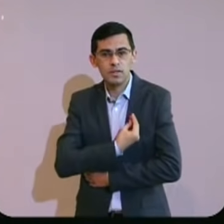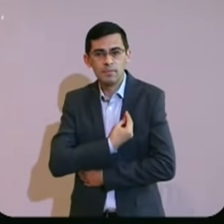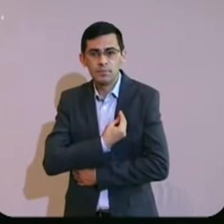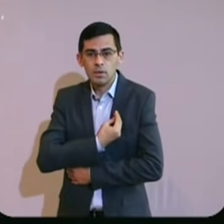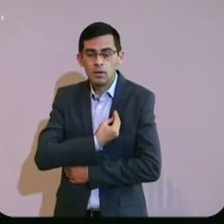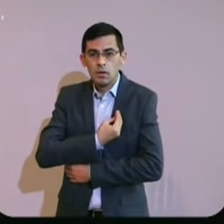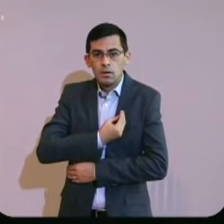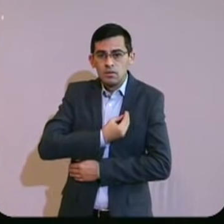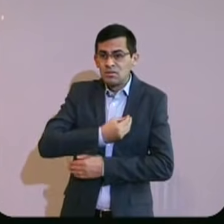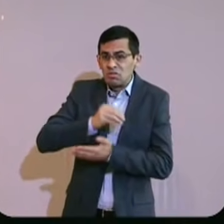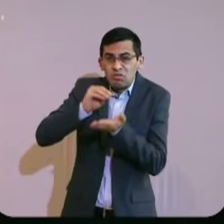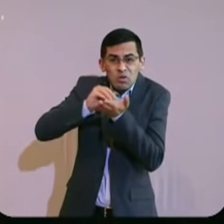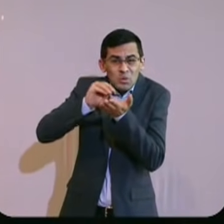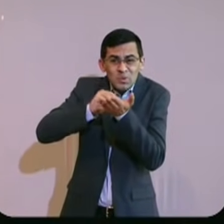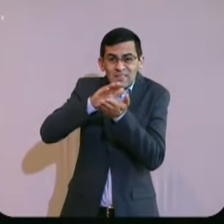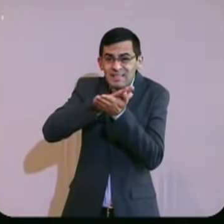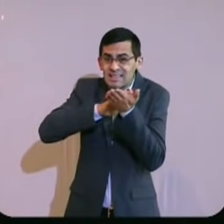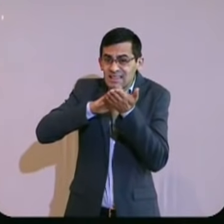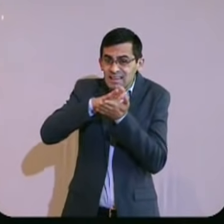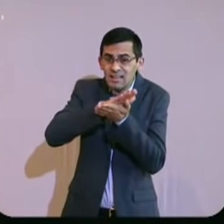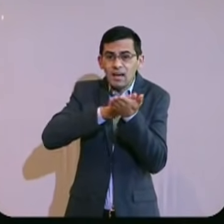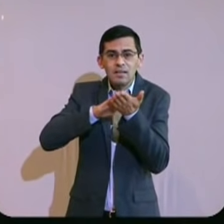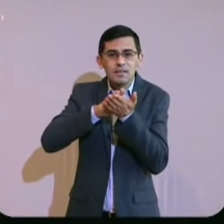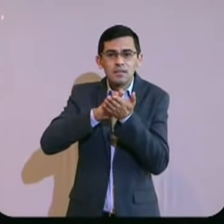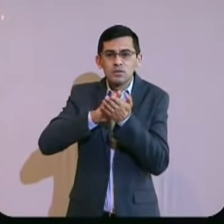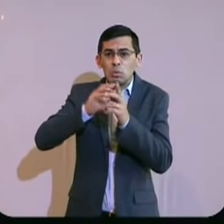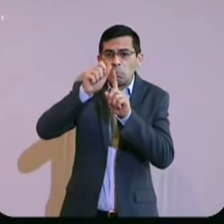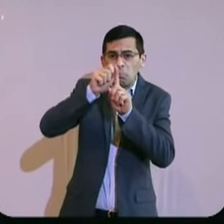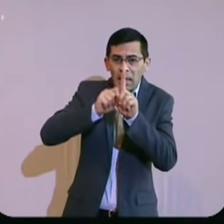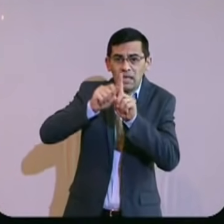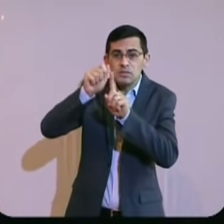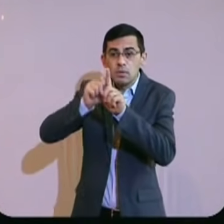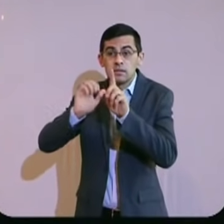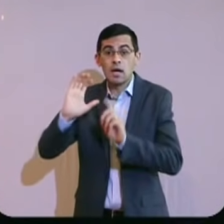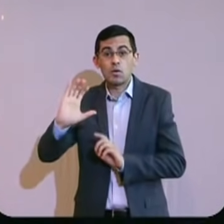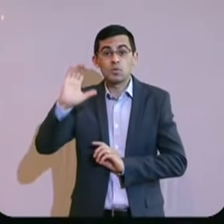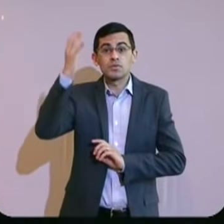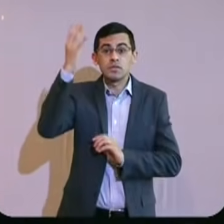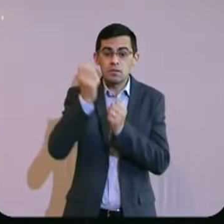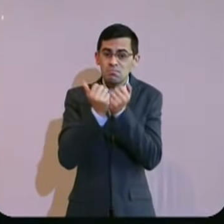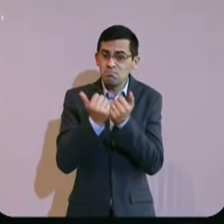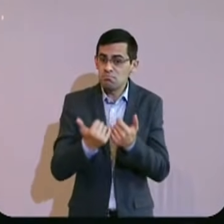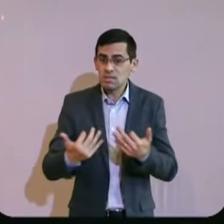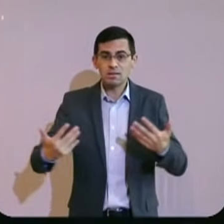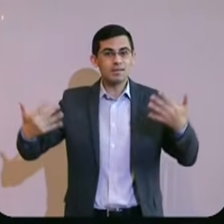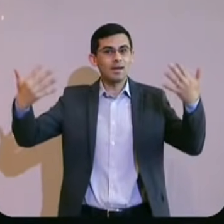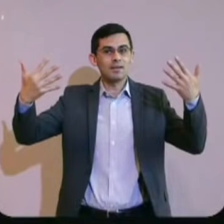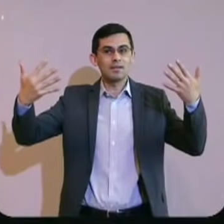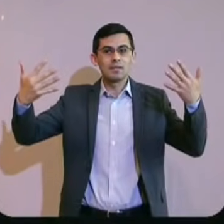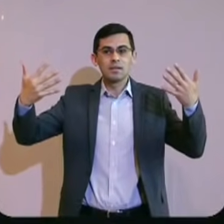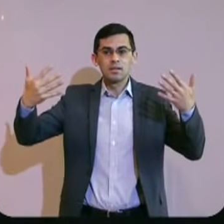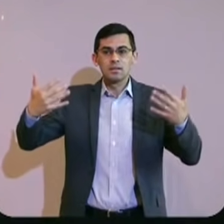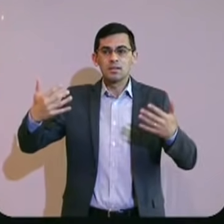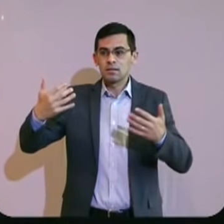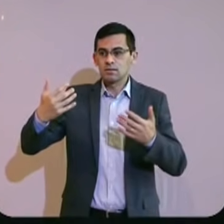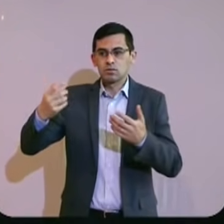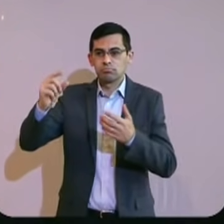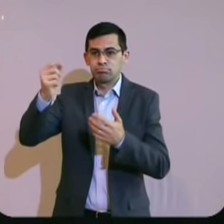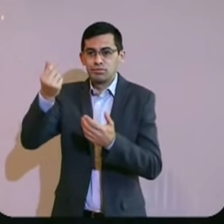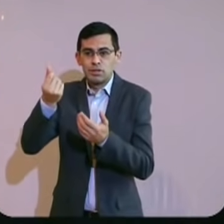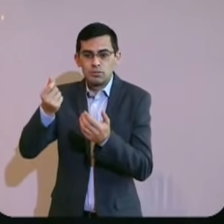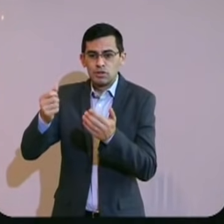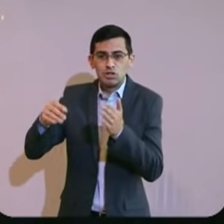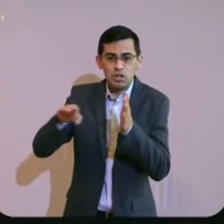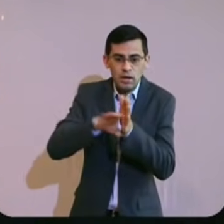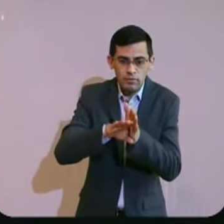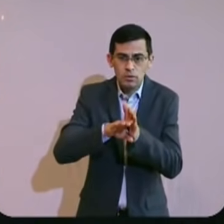Não faltou nada. Todo mês acontecia alguma coisa extraordinária, que o dinheiro chegava,